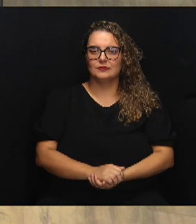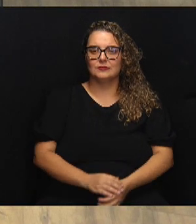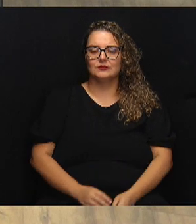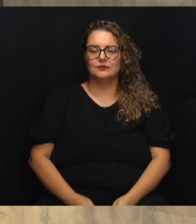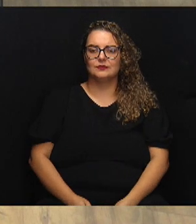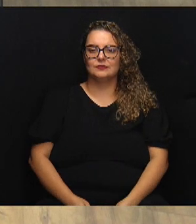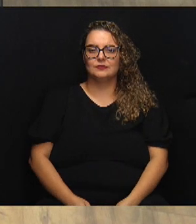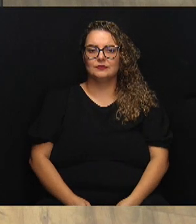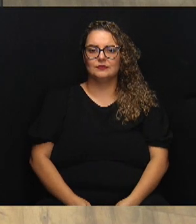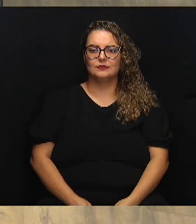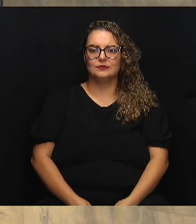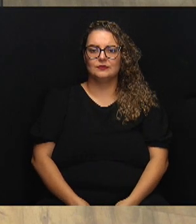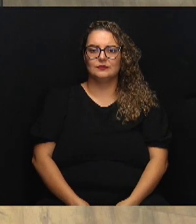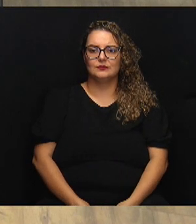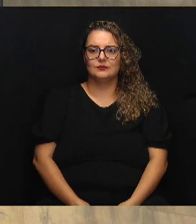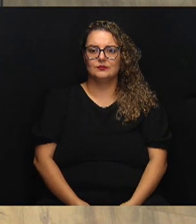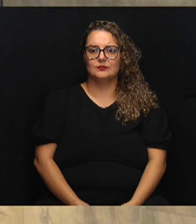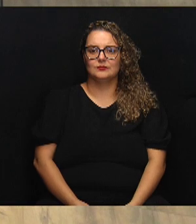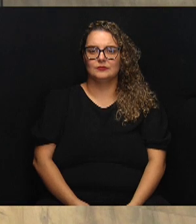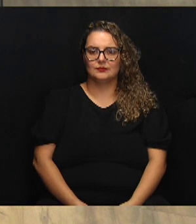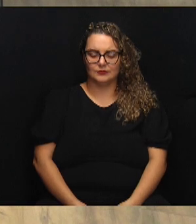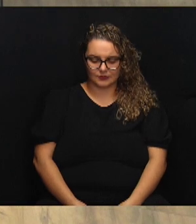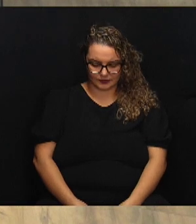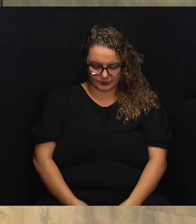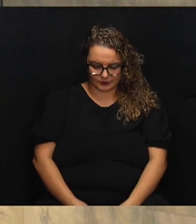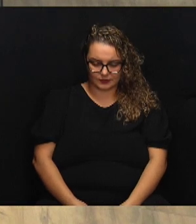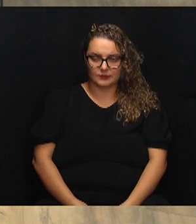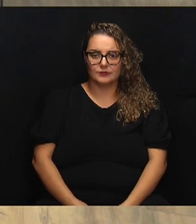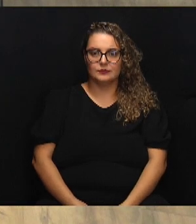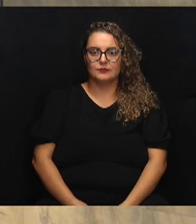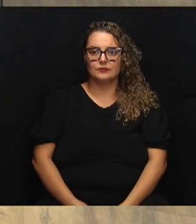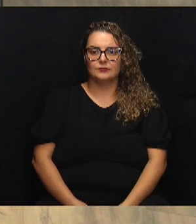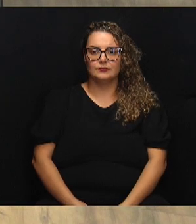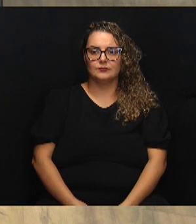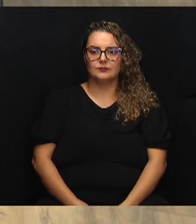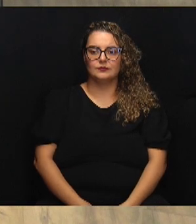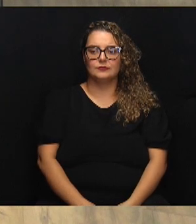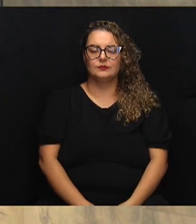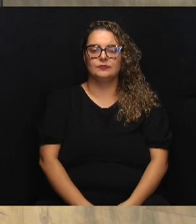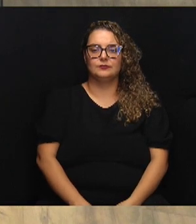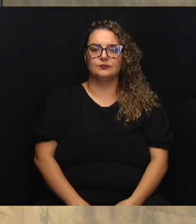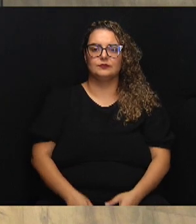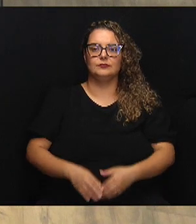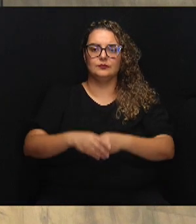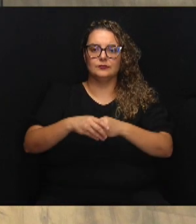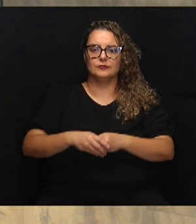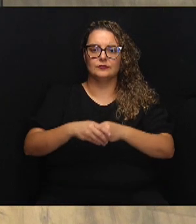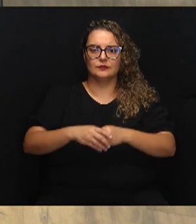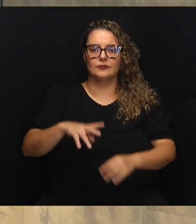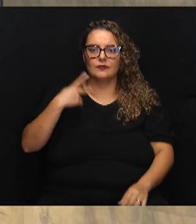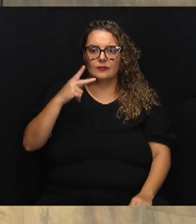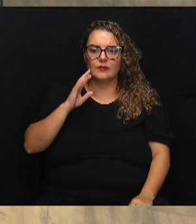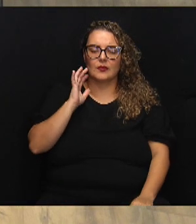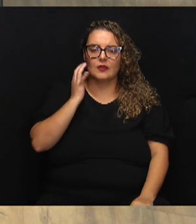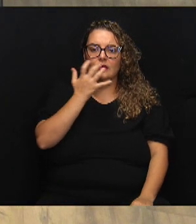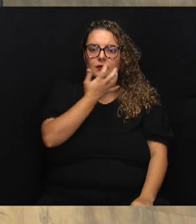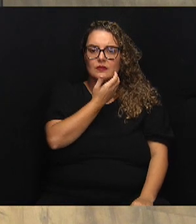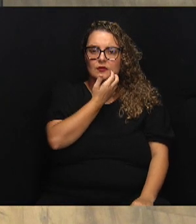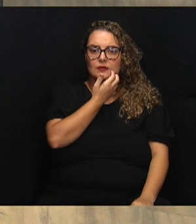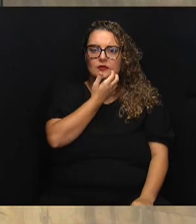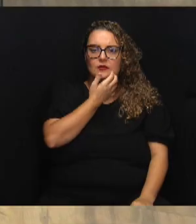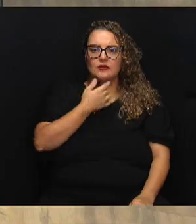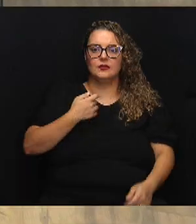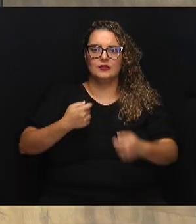grande audiência. E cumprimentar o meu colega parlamentar, Herbert Ganem, aqui também presente nessa